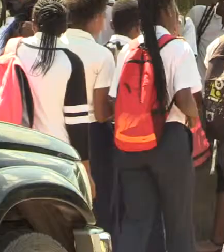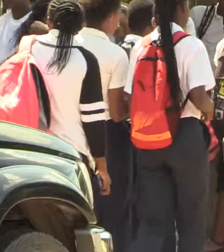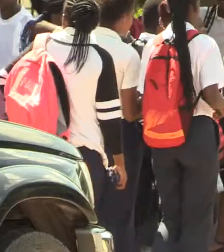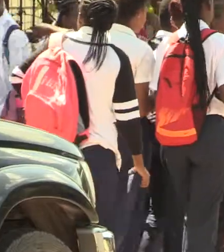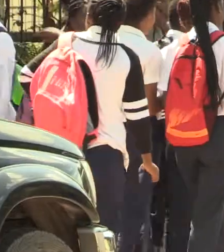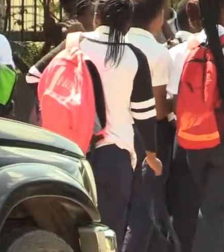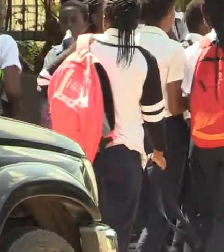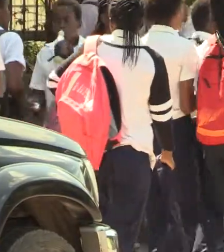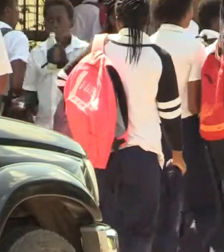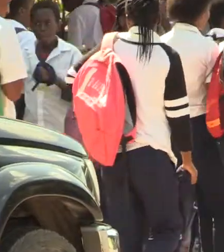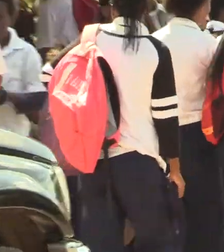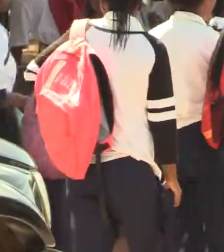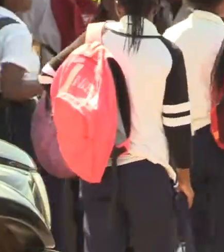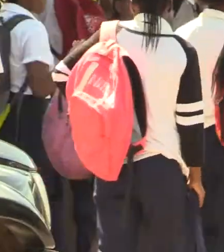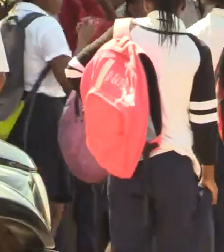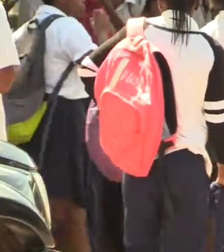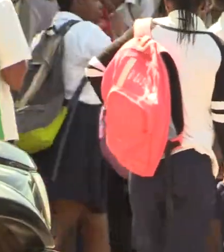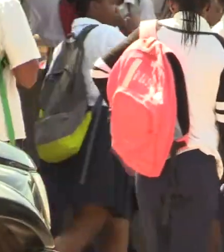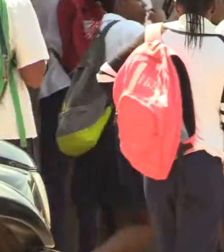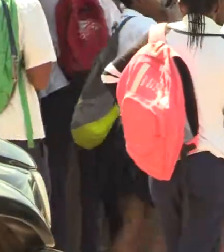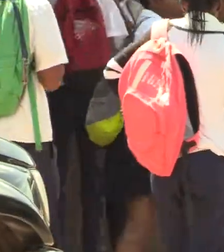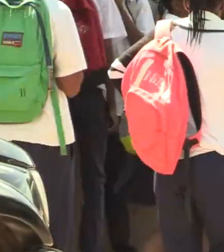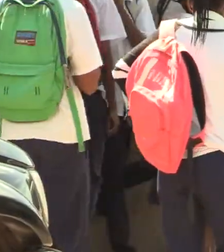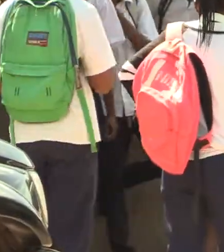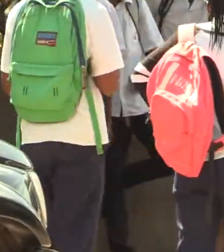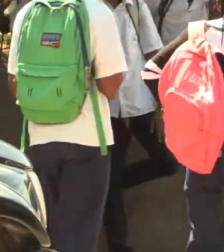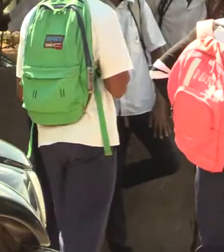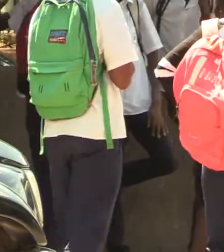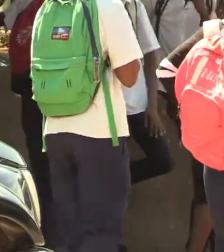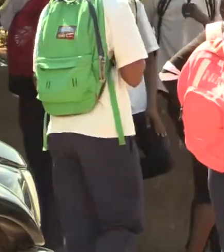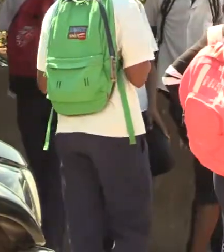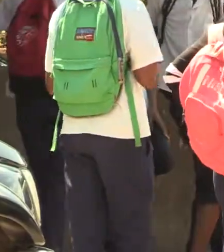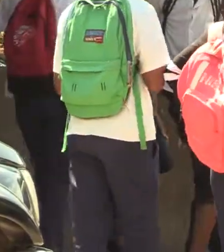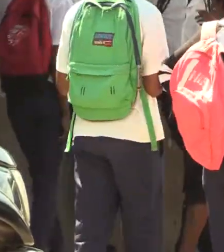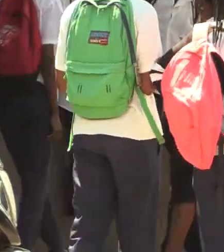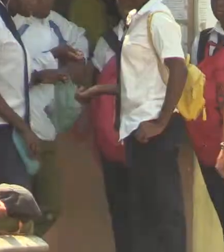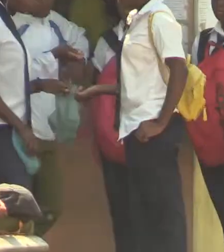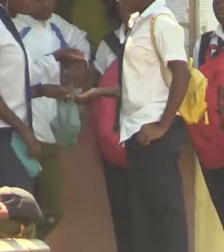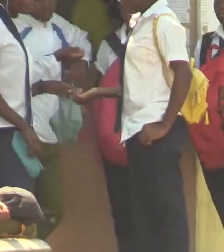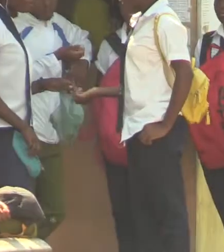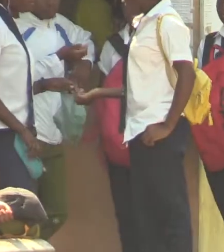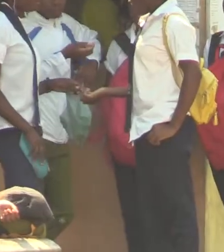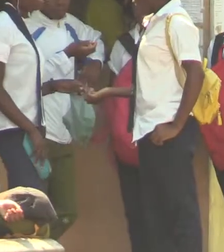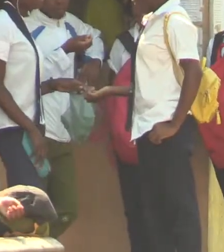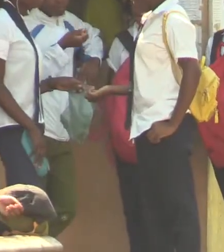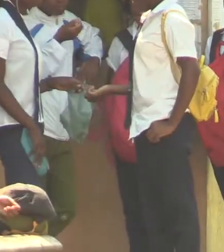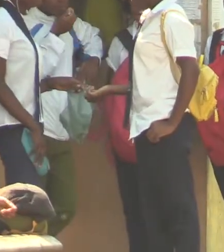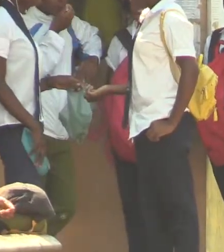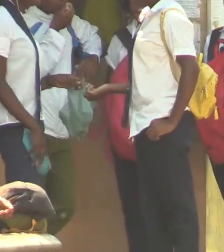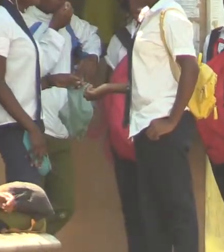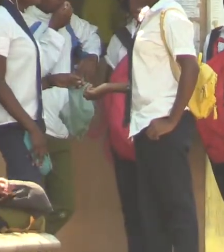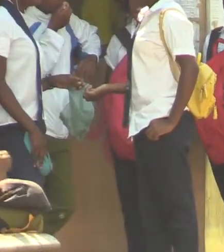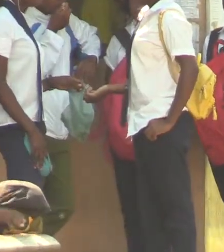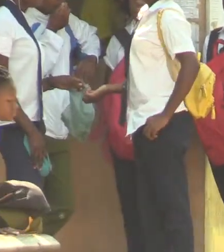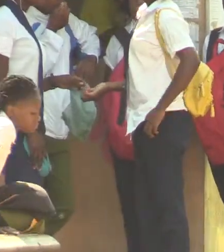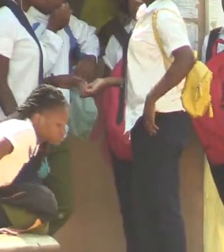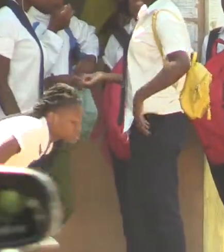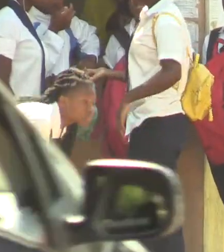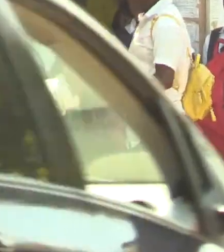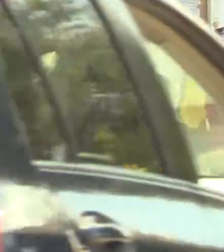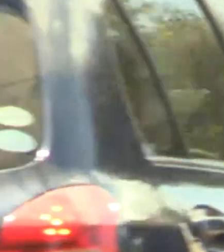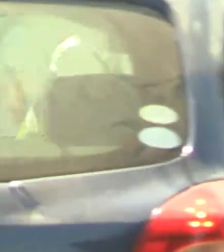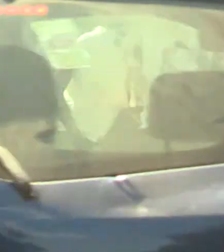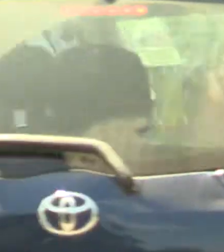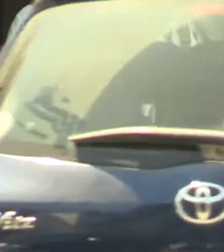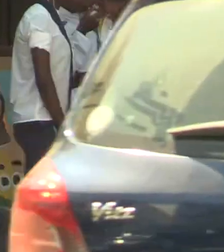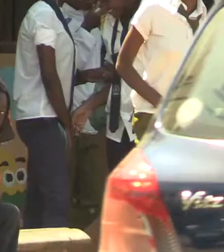mental. Malária, meningite e gripes, infecções no ouvido ou no cérebro, tidas na infância, aumentam